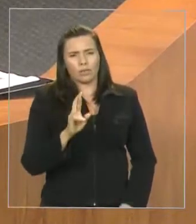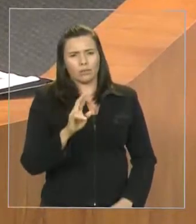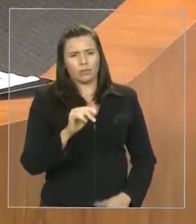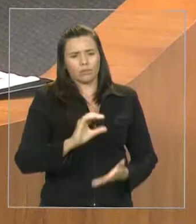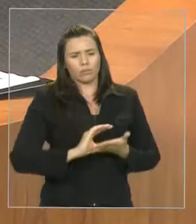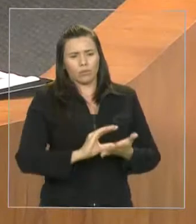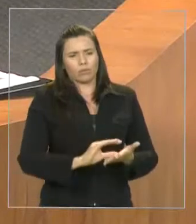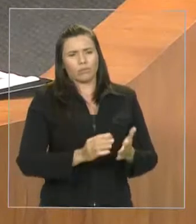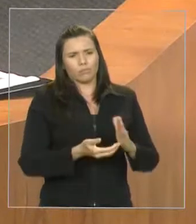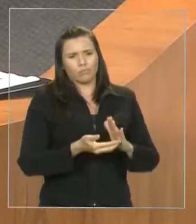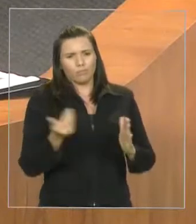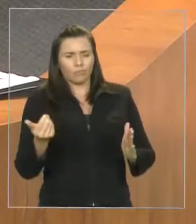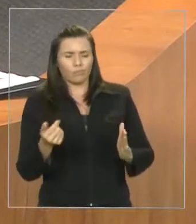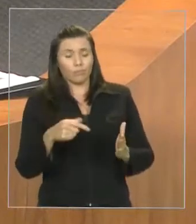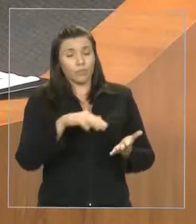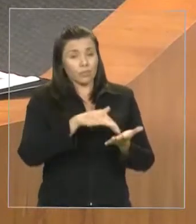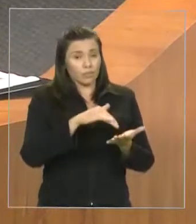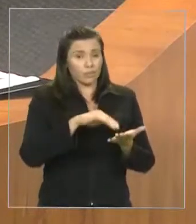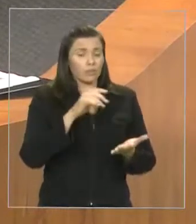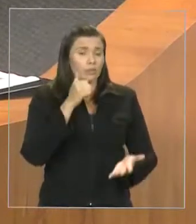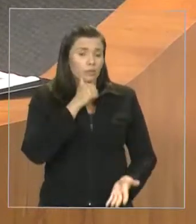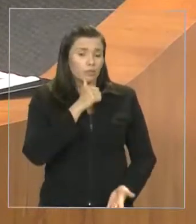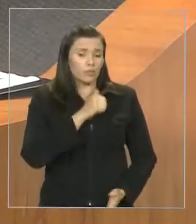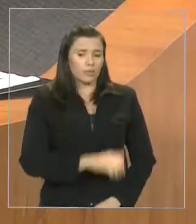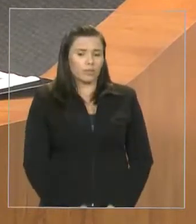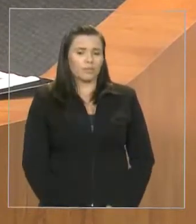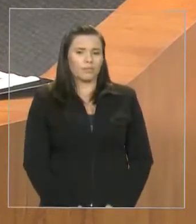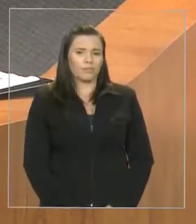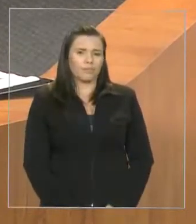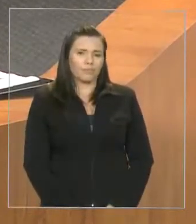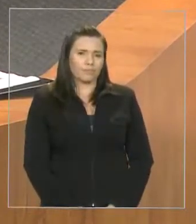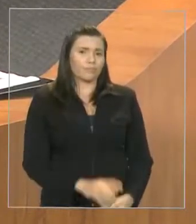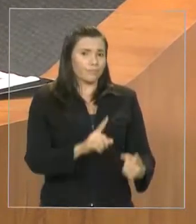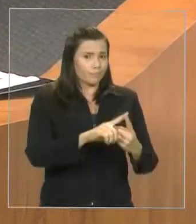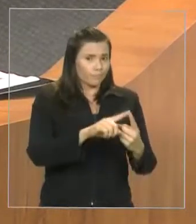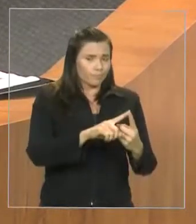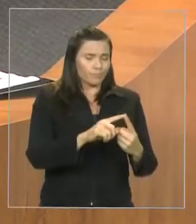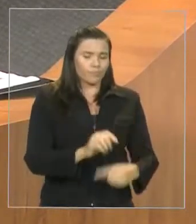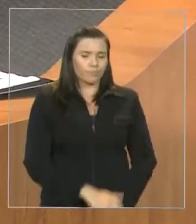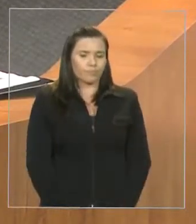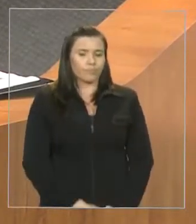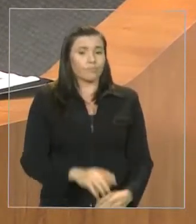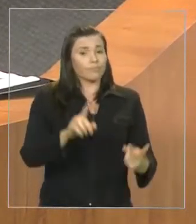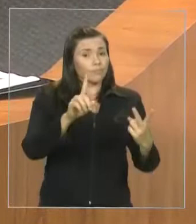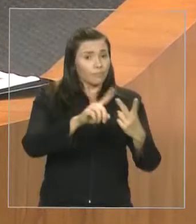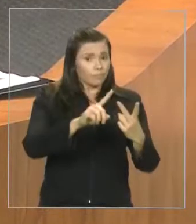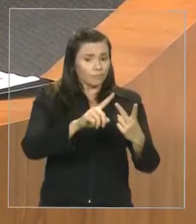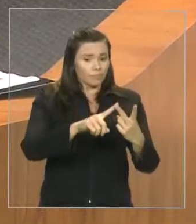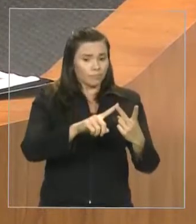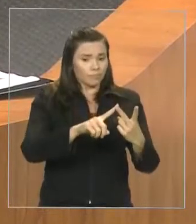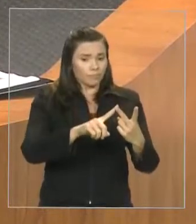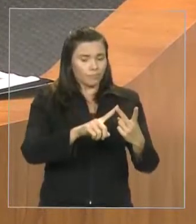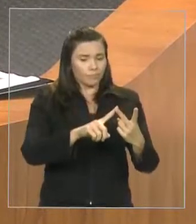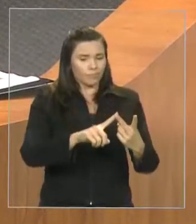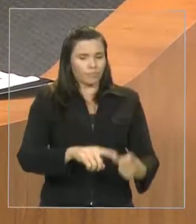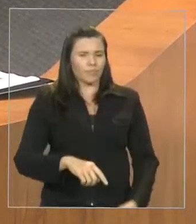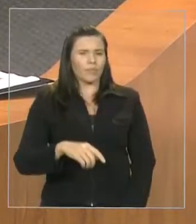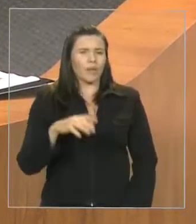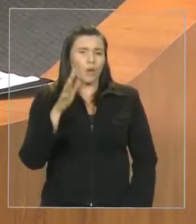Secretaria da Mulher. Foi retirado também quase 11 milhões de